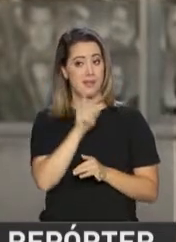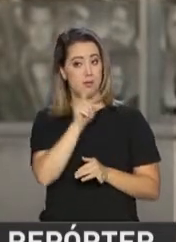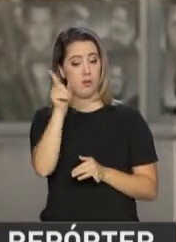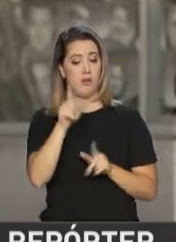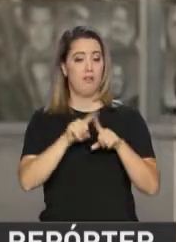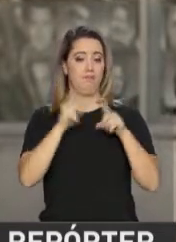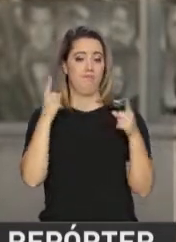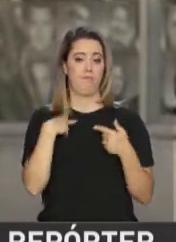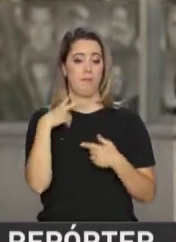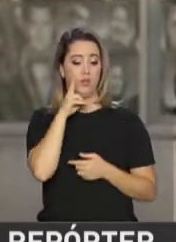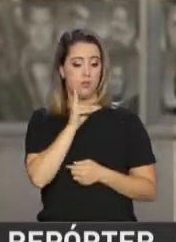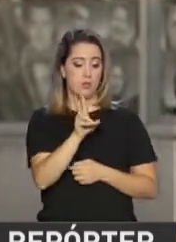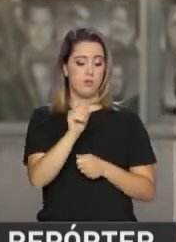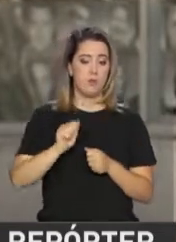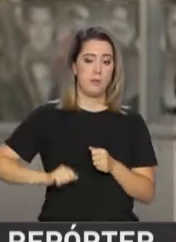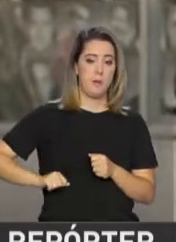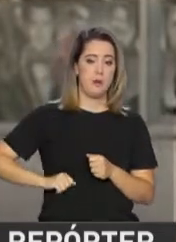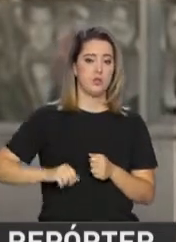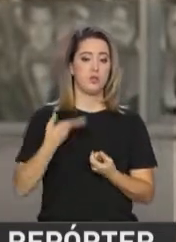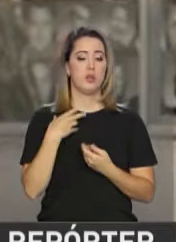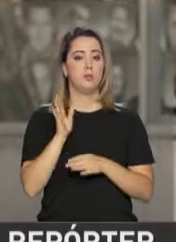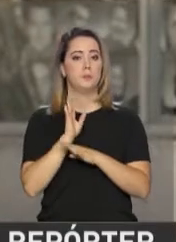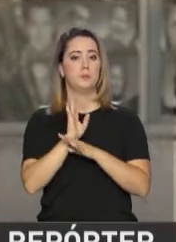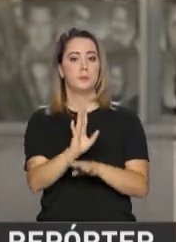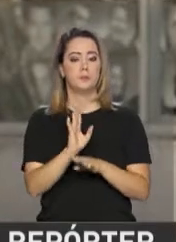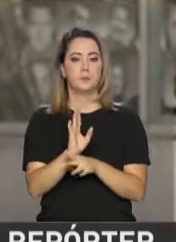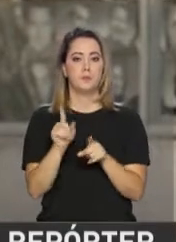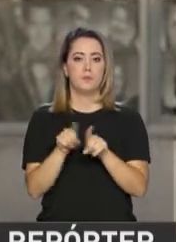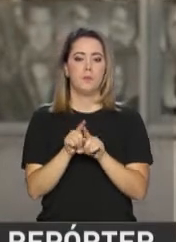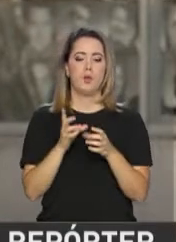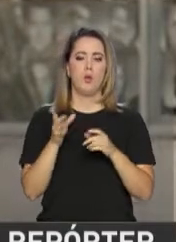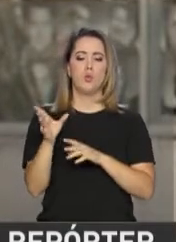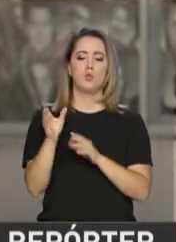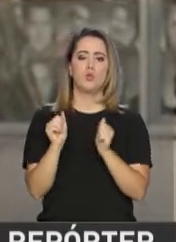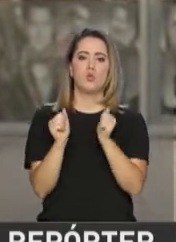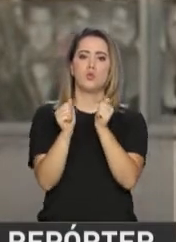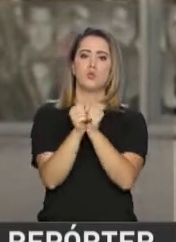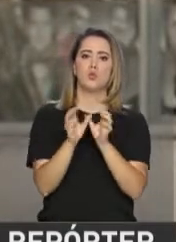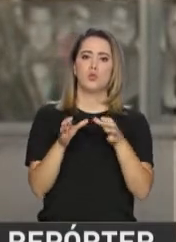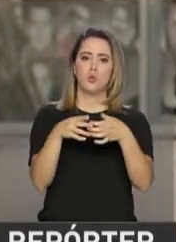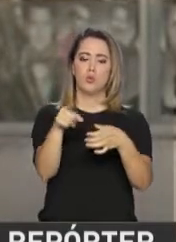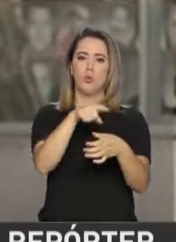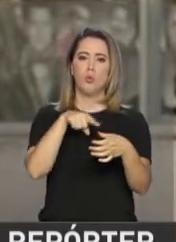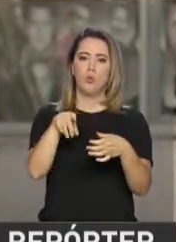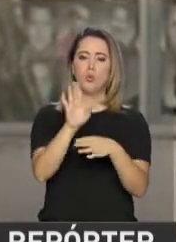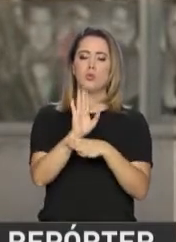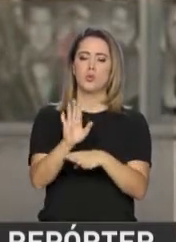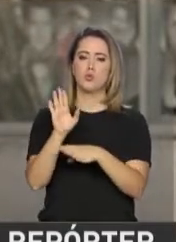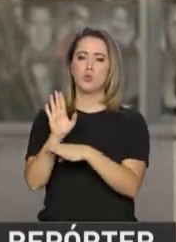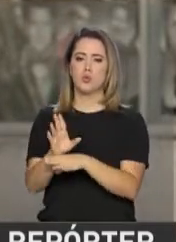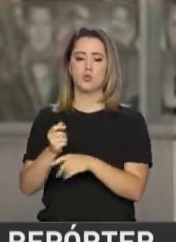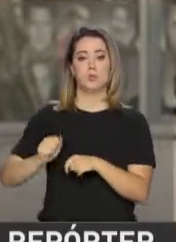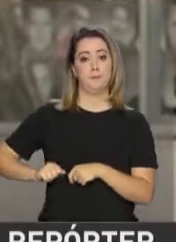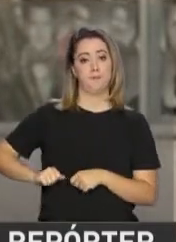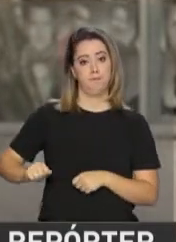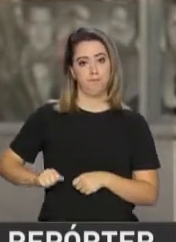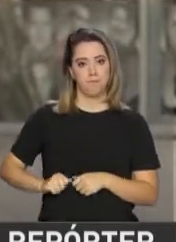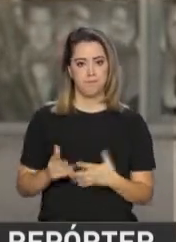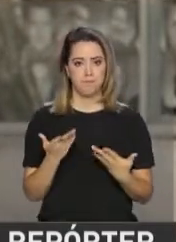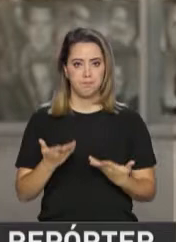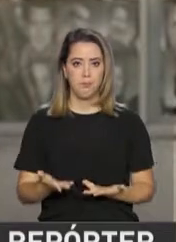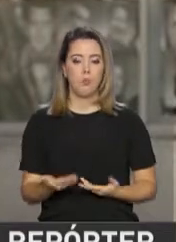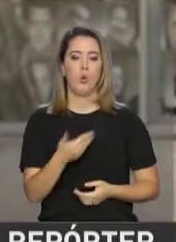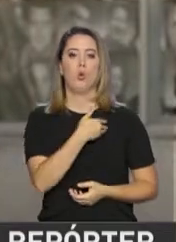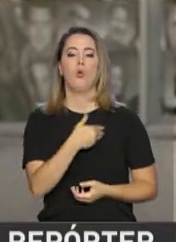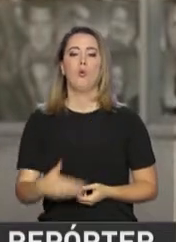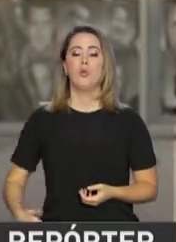por meio do consulado geral do brasil no méxico em coordenação com a divisão de assistência consular o governo